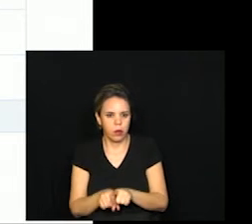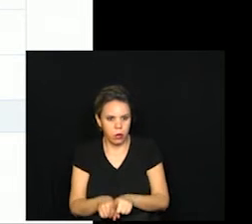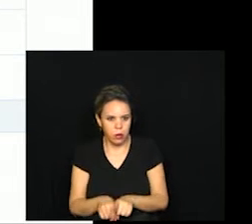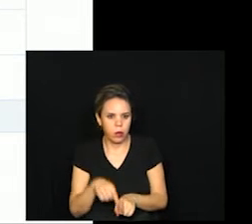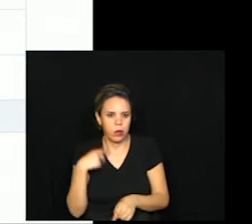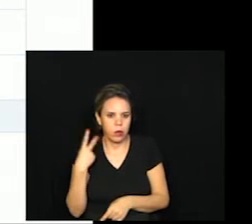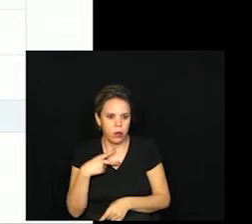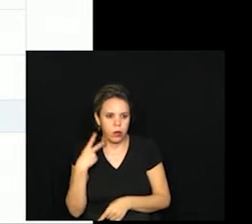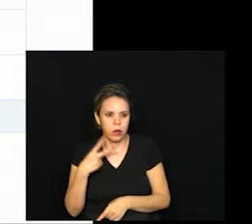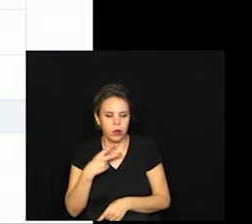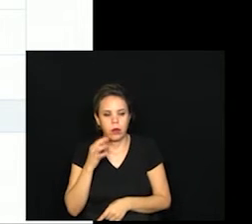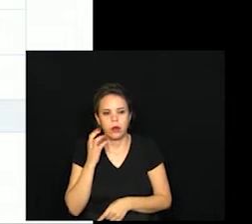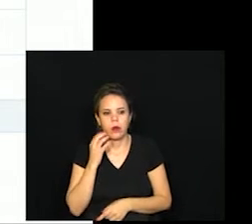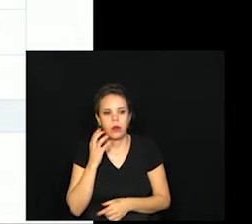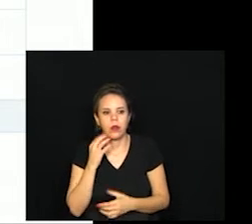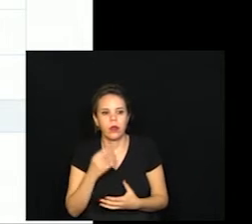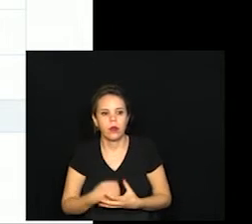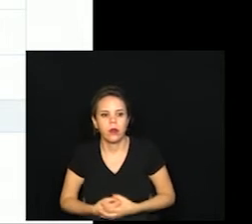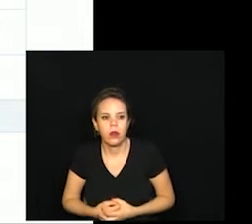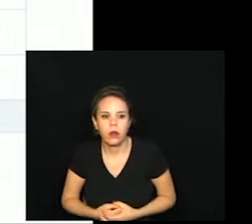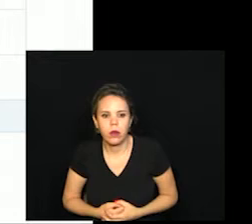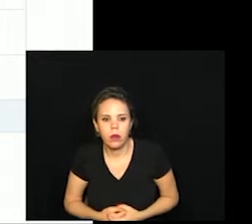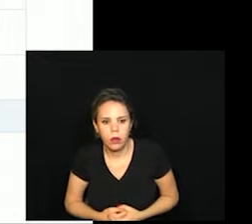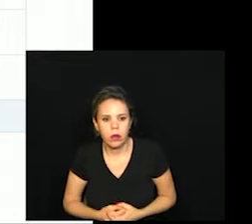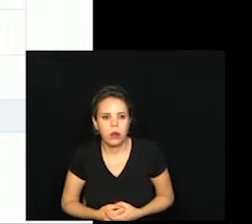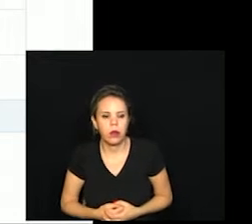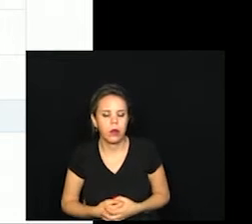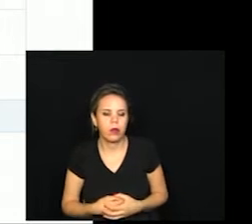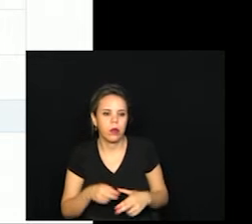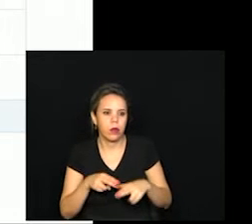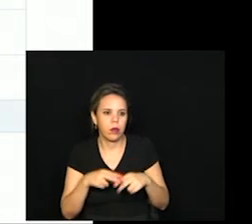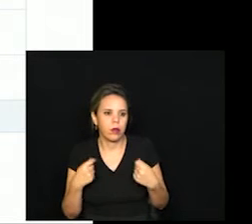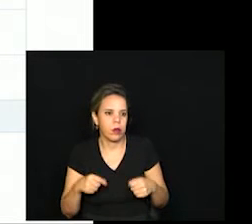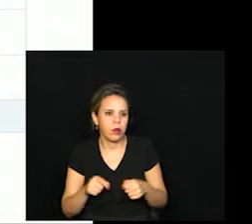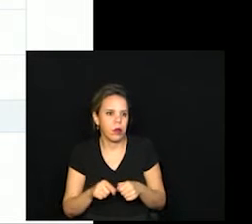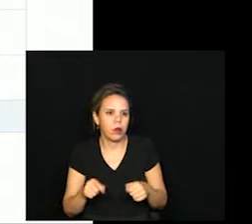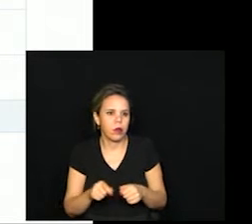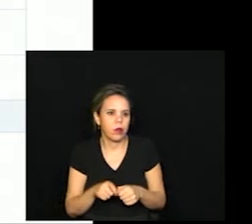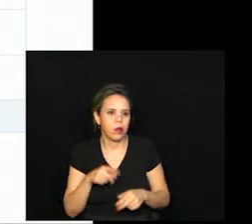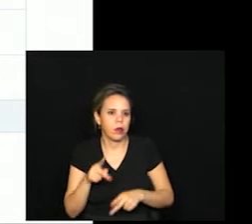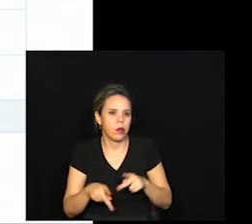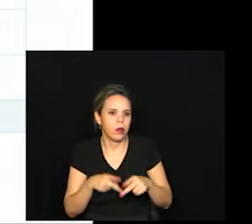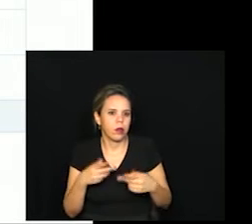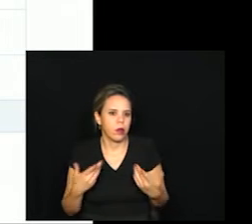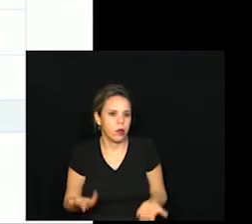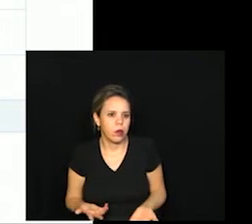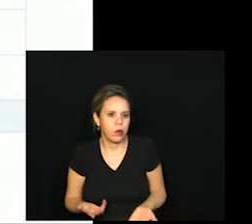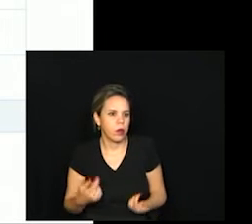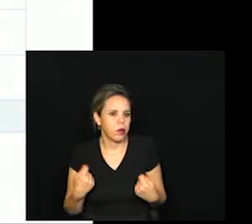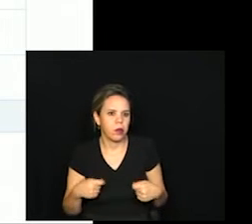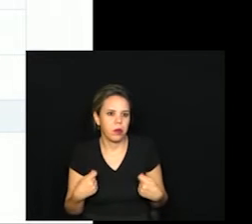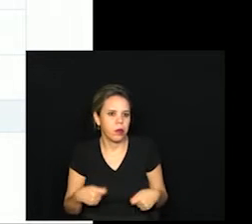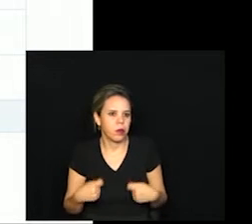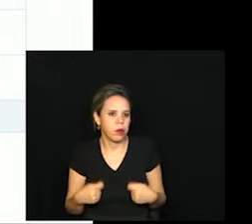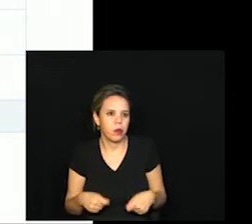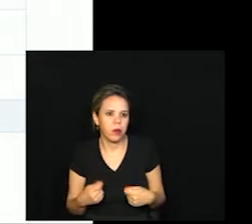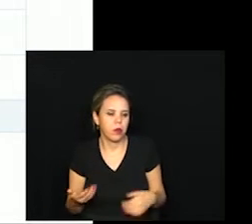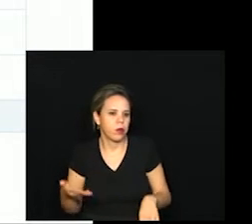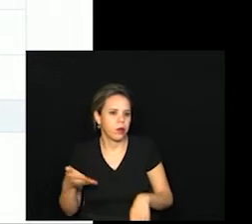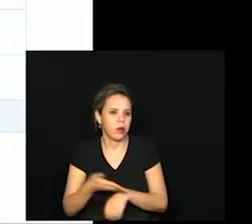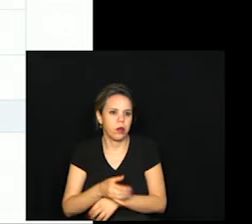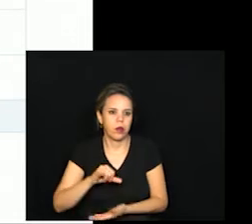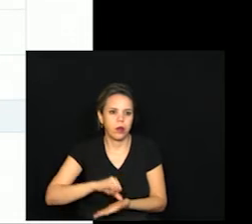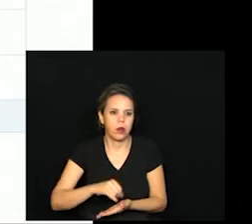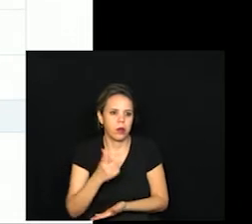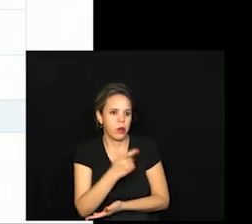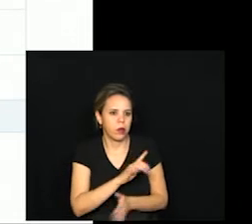pelo vereador Igor Diego, justamente porque é uma demanda para aquela população que não precise vir até o centro ou a